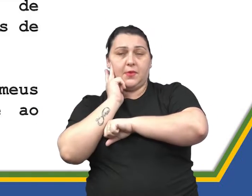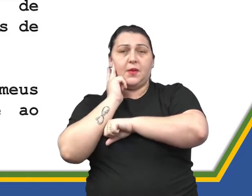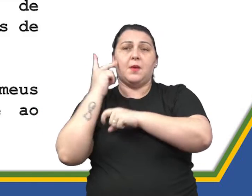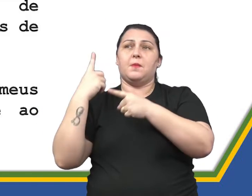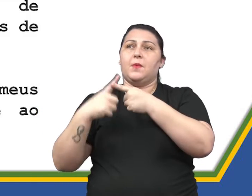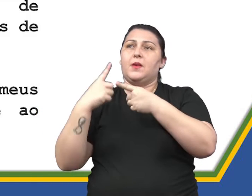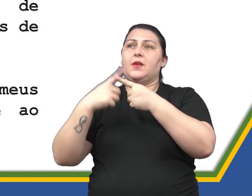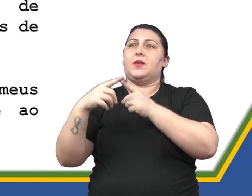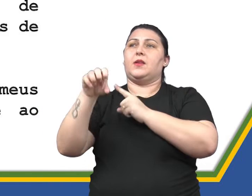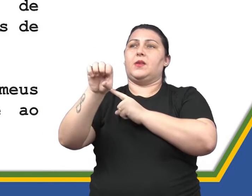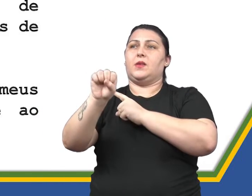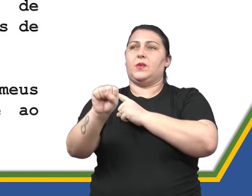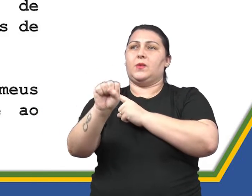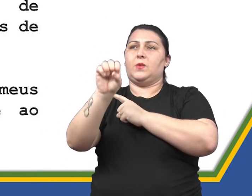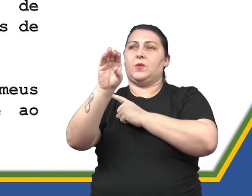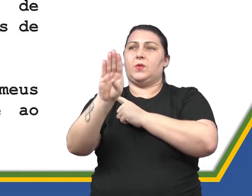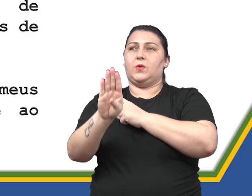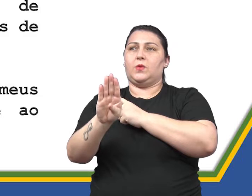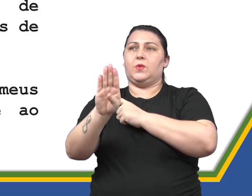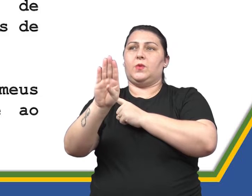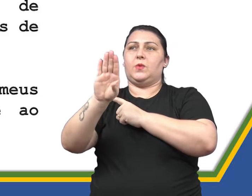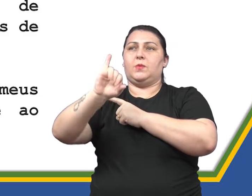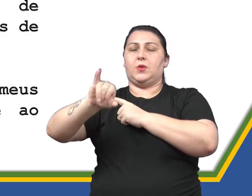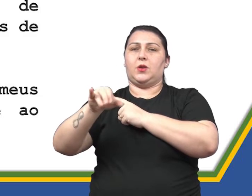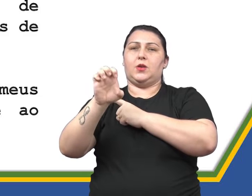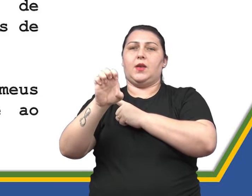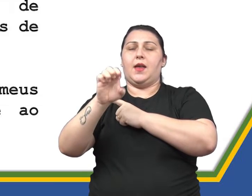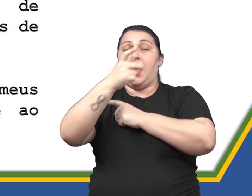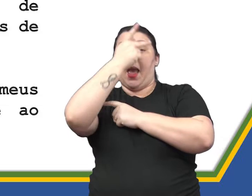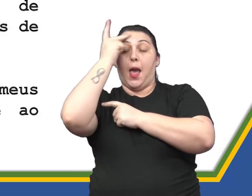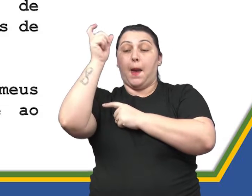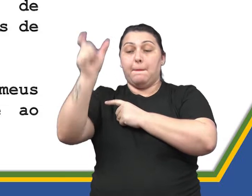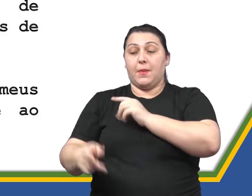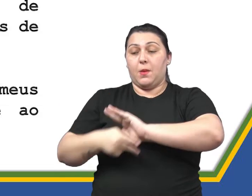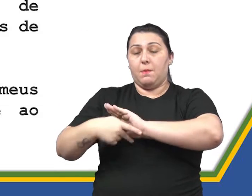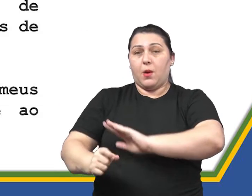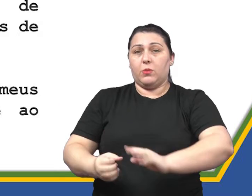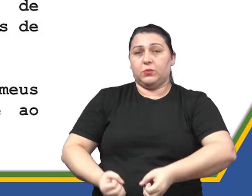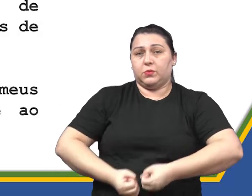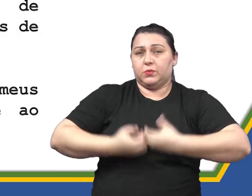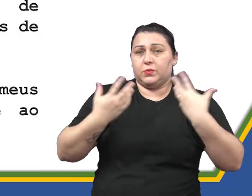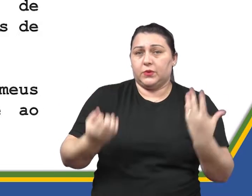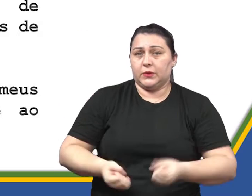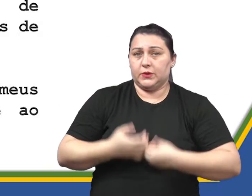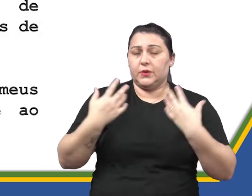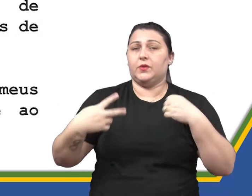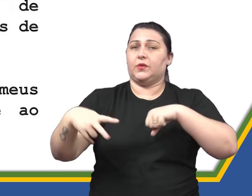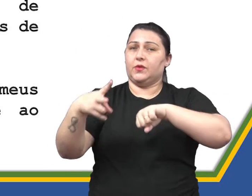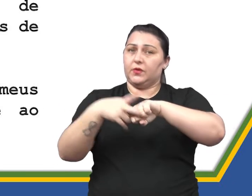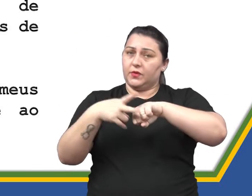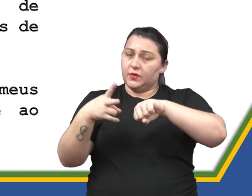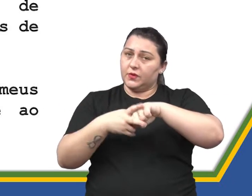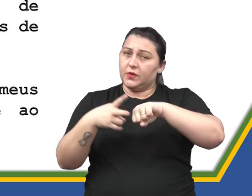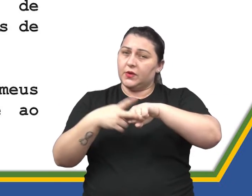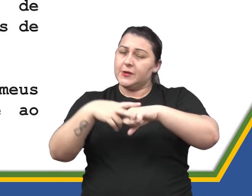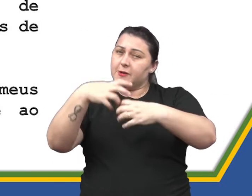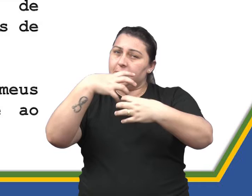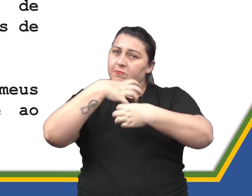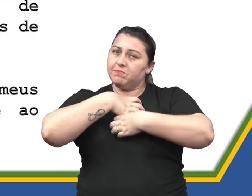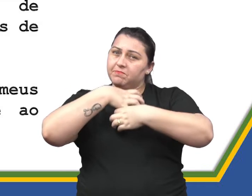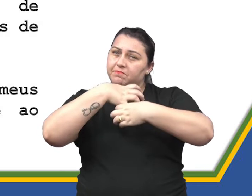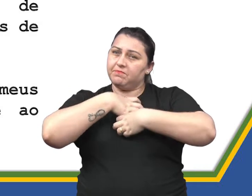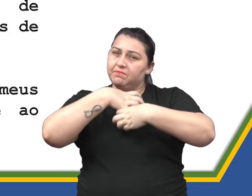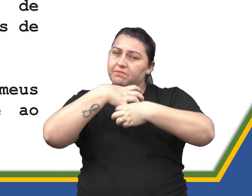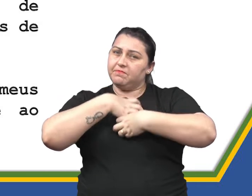quer dizer que é daquele que está se expressando. Então, os verbos em primeira pessoa marcam que aquelas sensações,